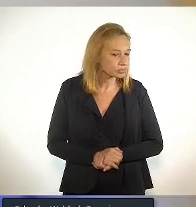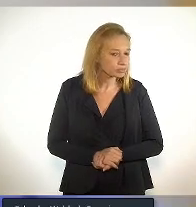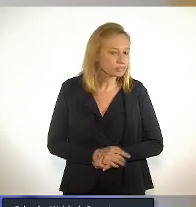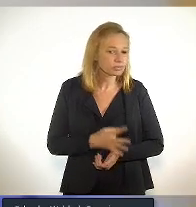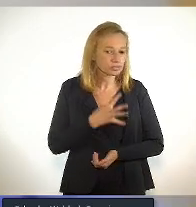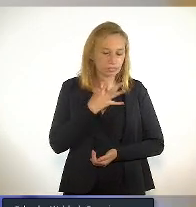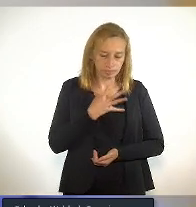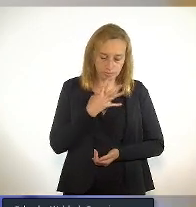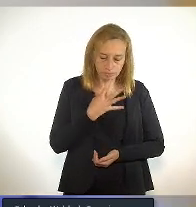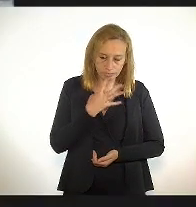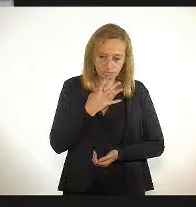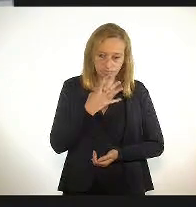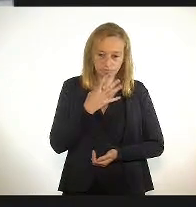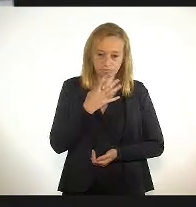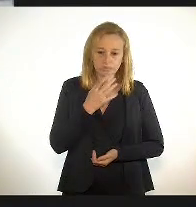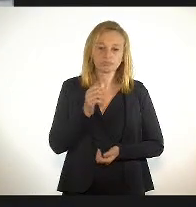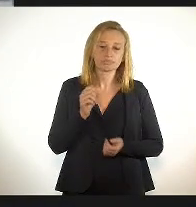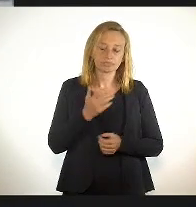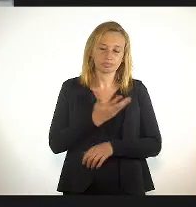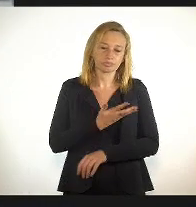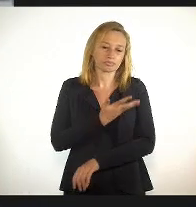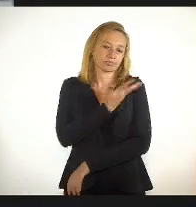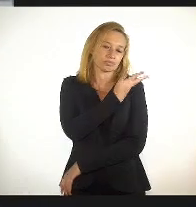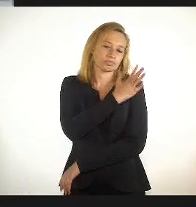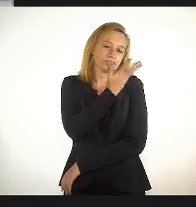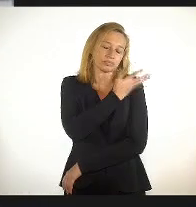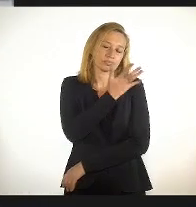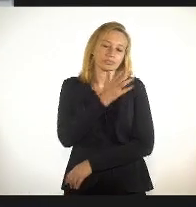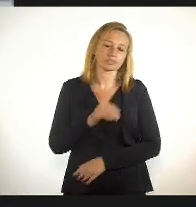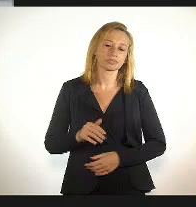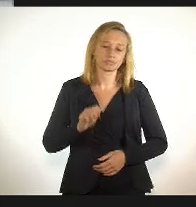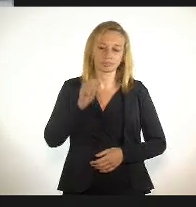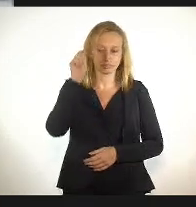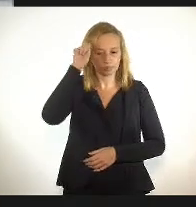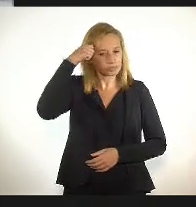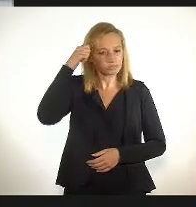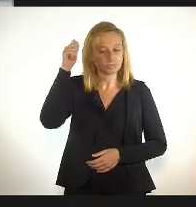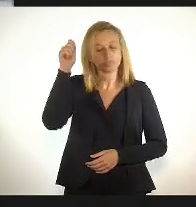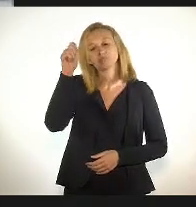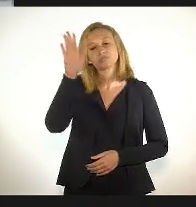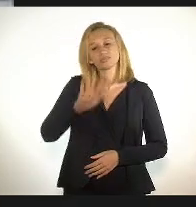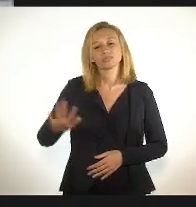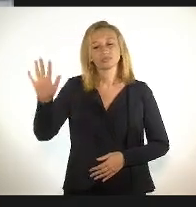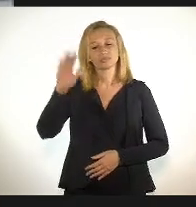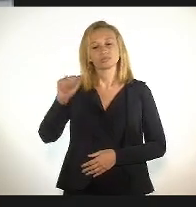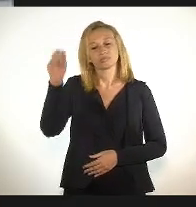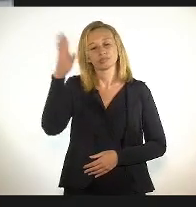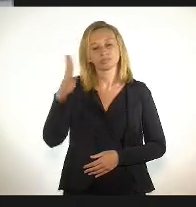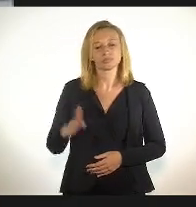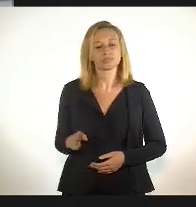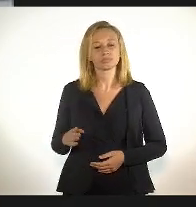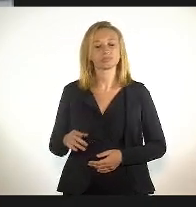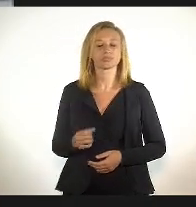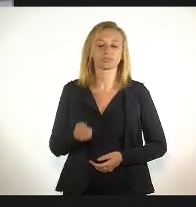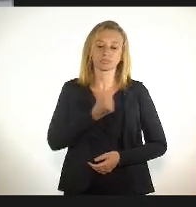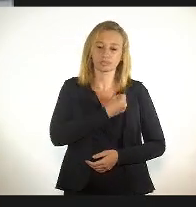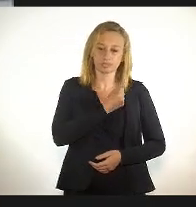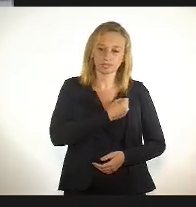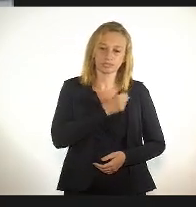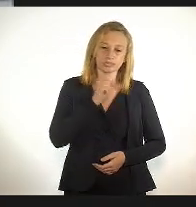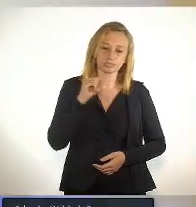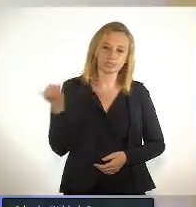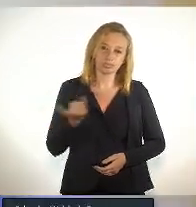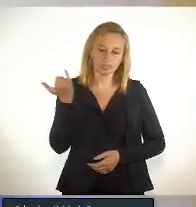reconhecem que há preconceito contra negros do Brasil. Então, o primeiro dado importante é que a população